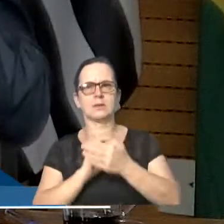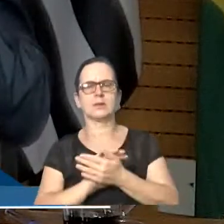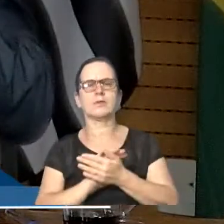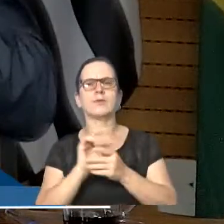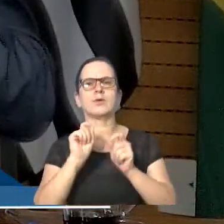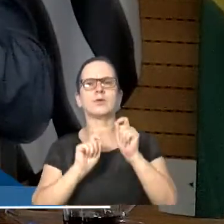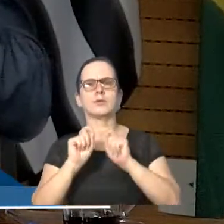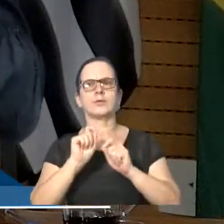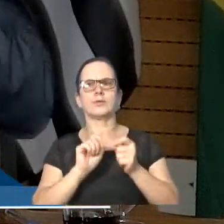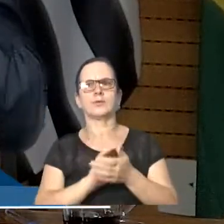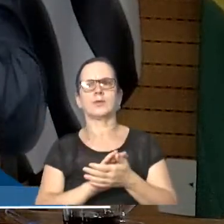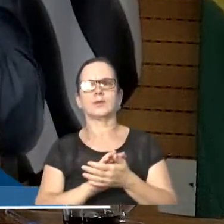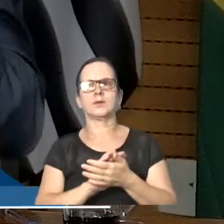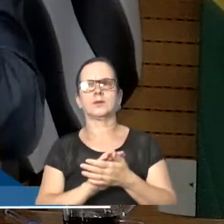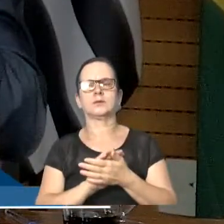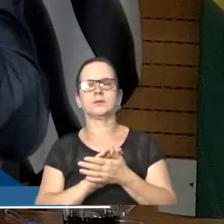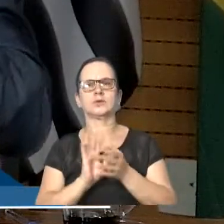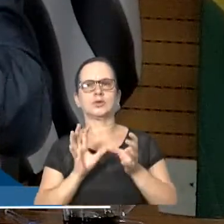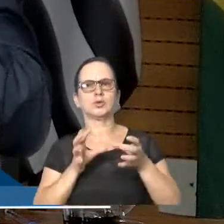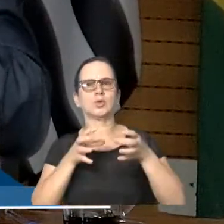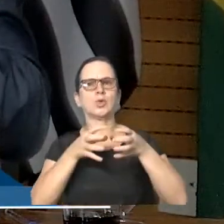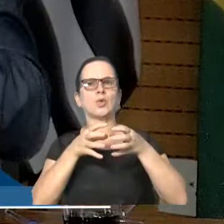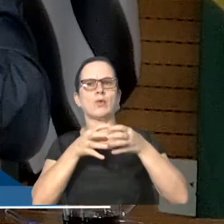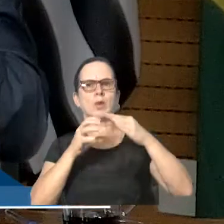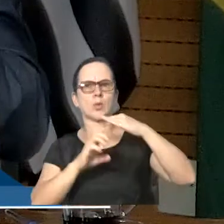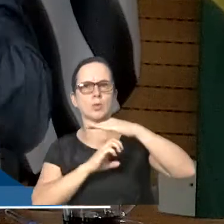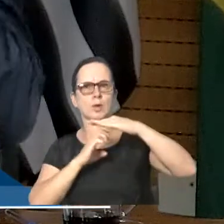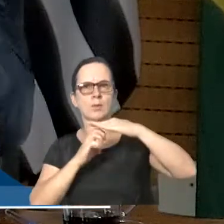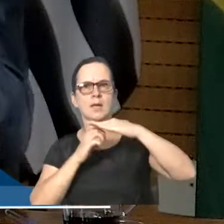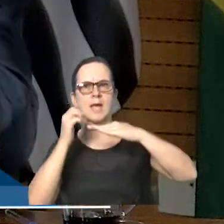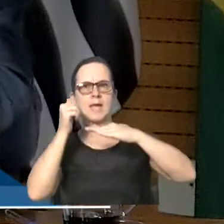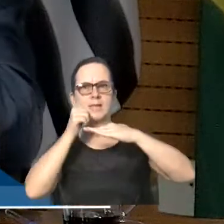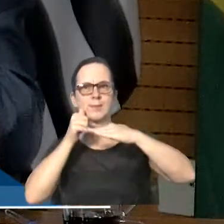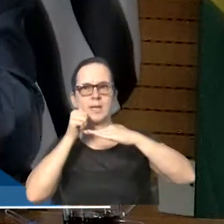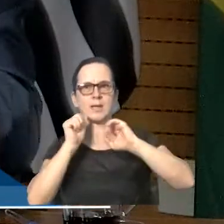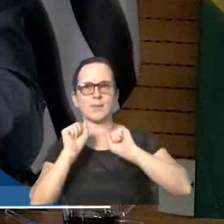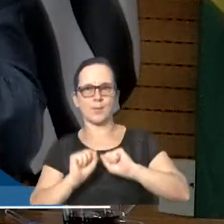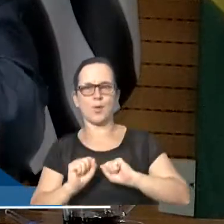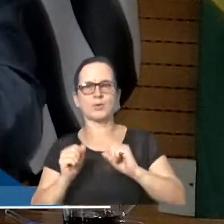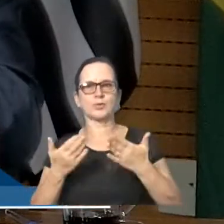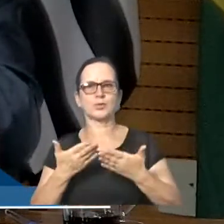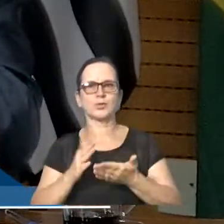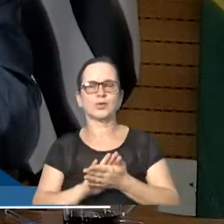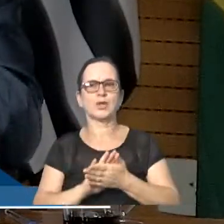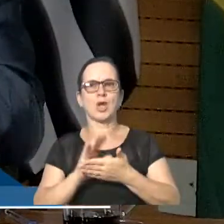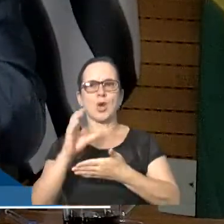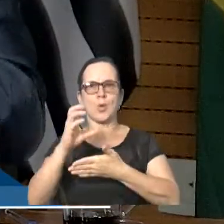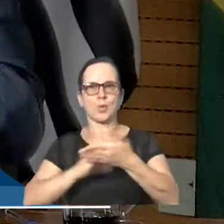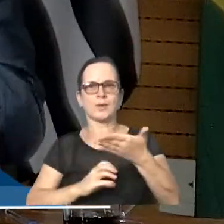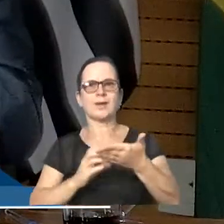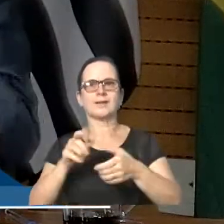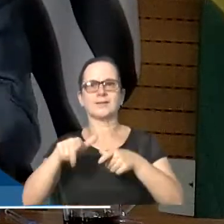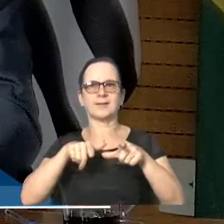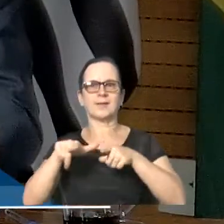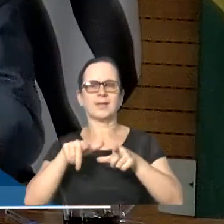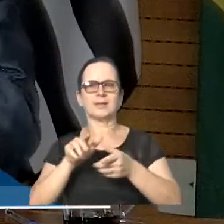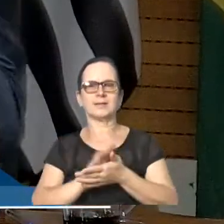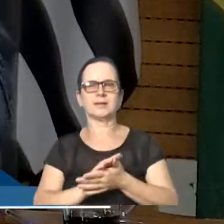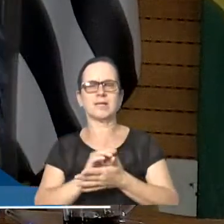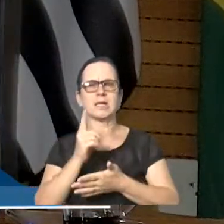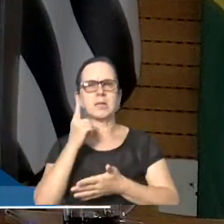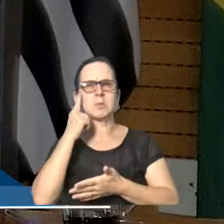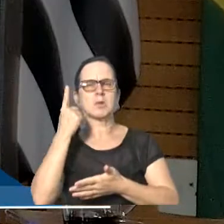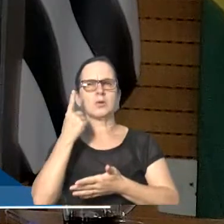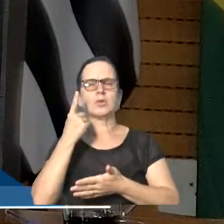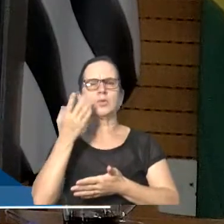foi feito um grande convênio para que as mulheres pudessem, no dia de hoje, ser contratadas. Porque somos sabedores que, num período